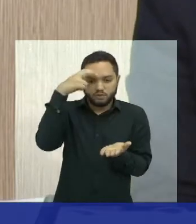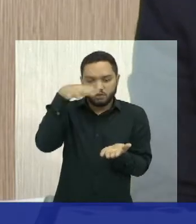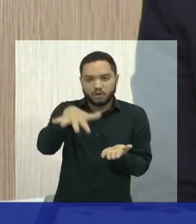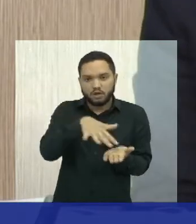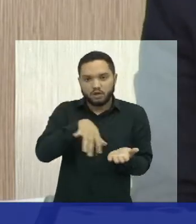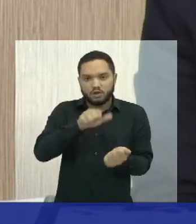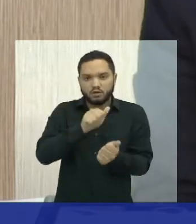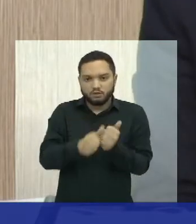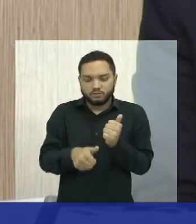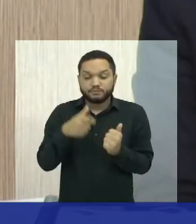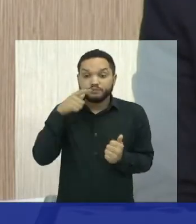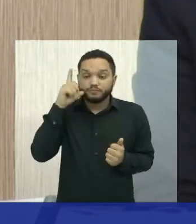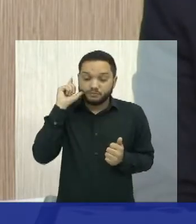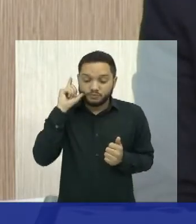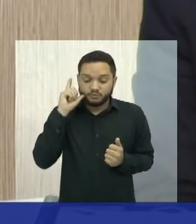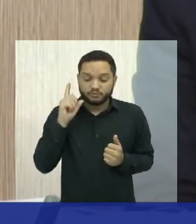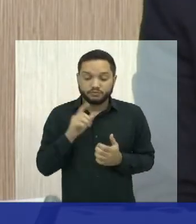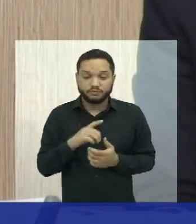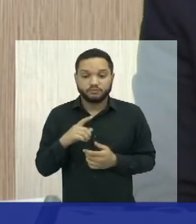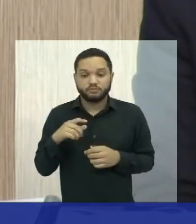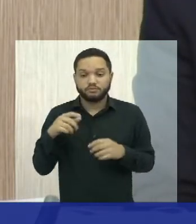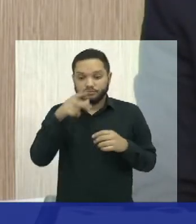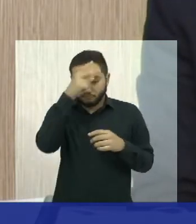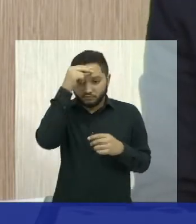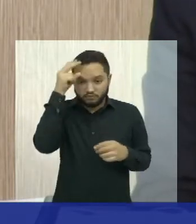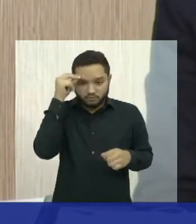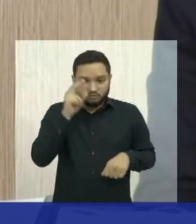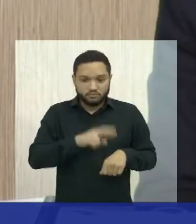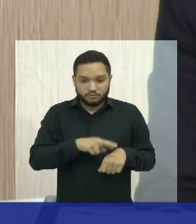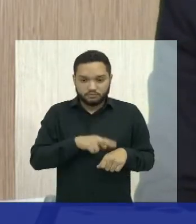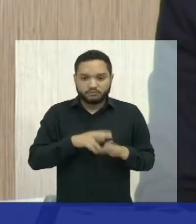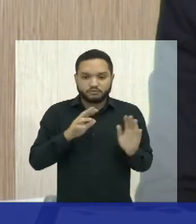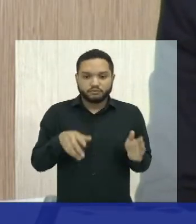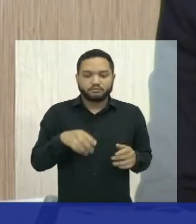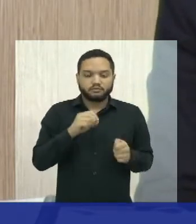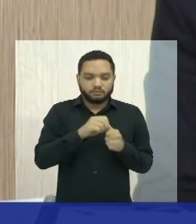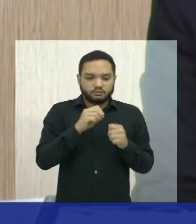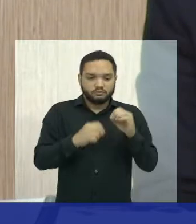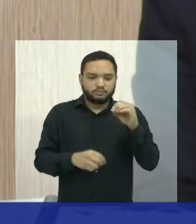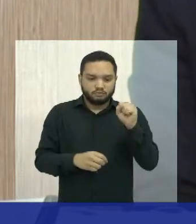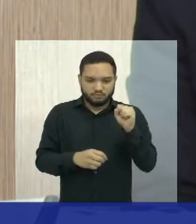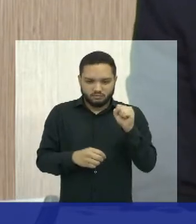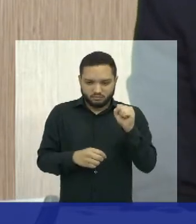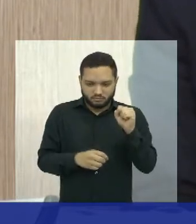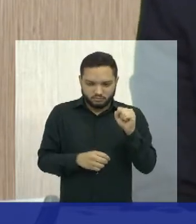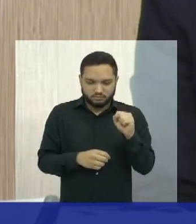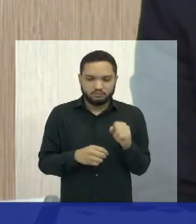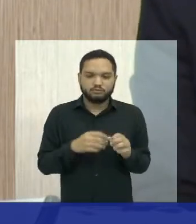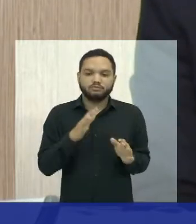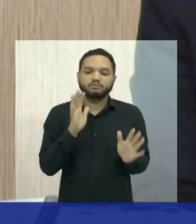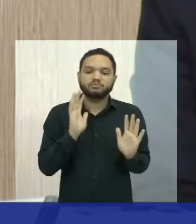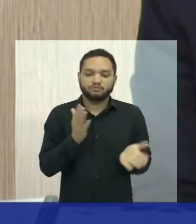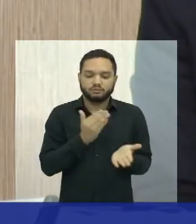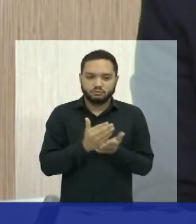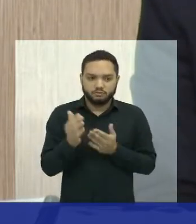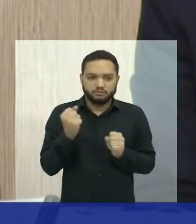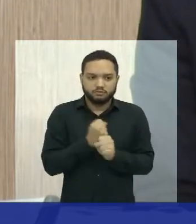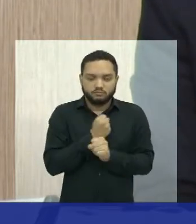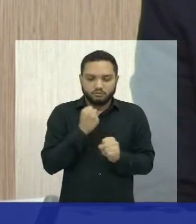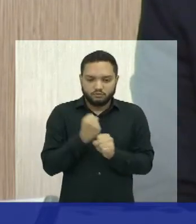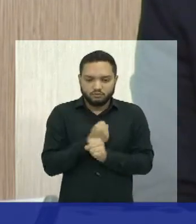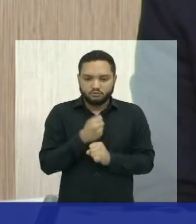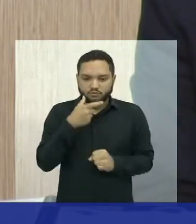esportes. Ontem mesmo, o prefeito Roberto Cláudio já deu a ordem de serviço, a obra já está iniciando, e ontem mesmo nós